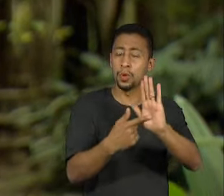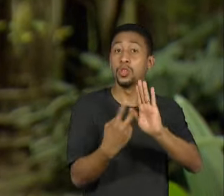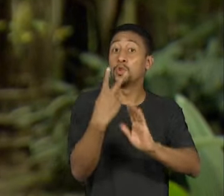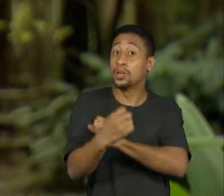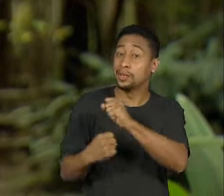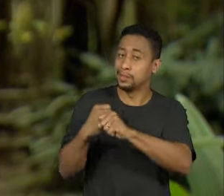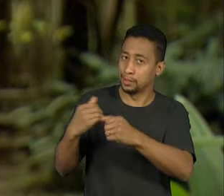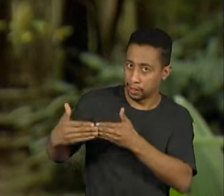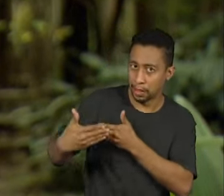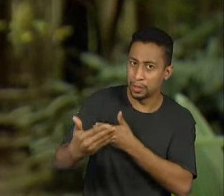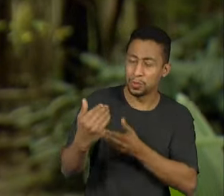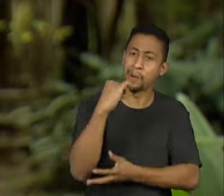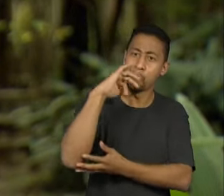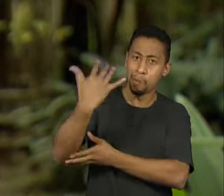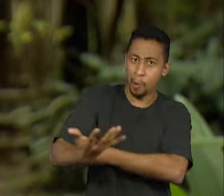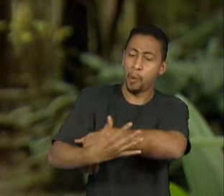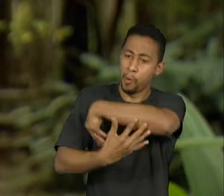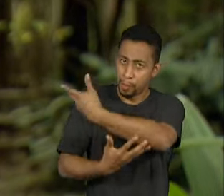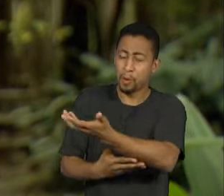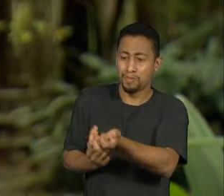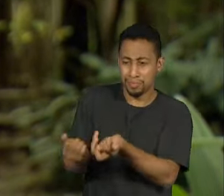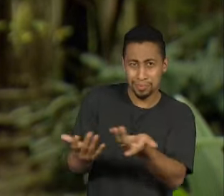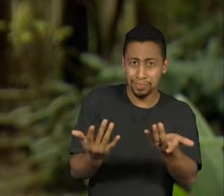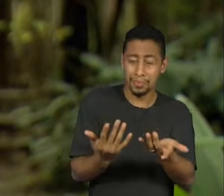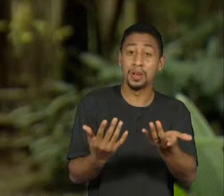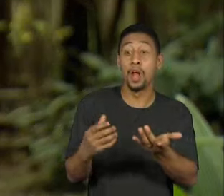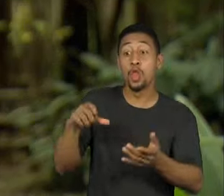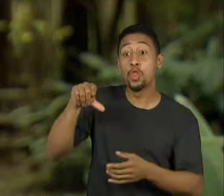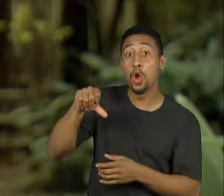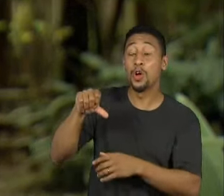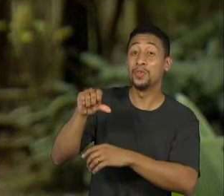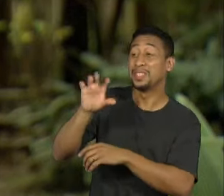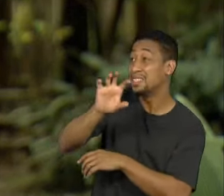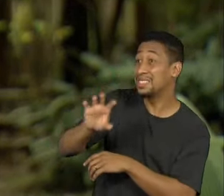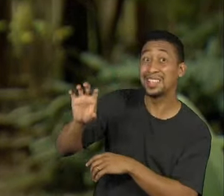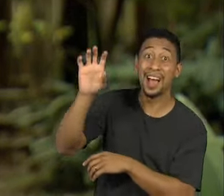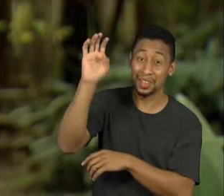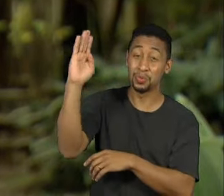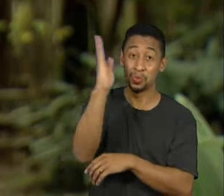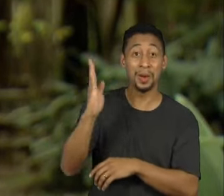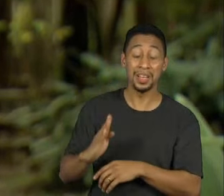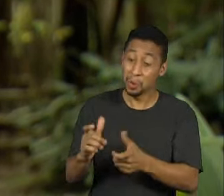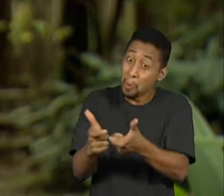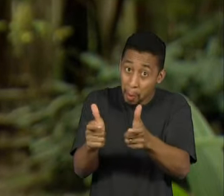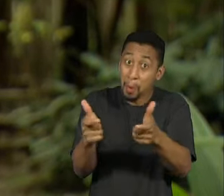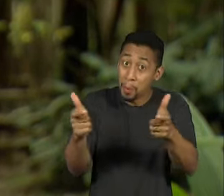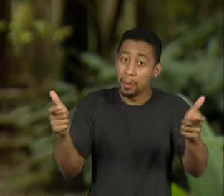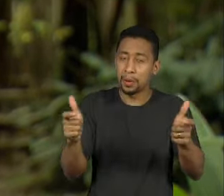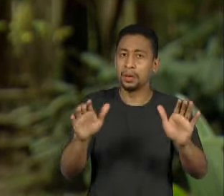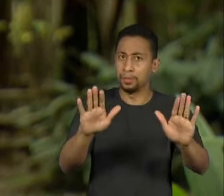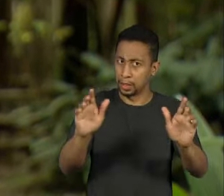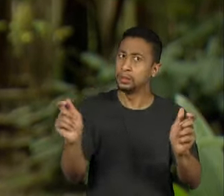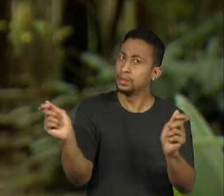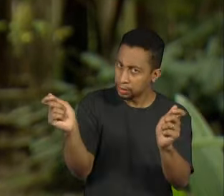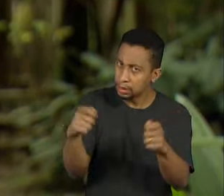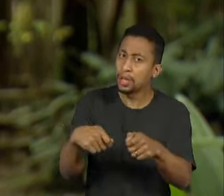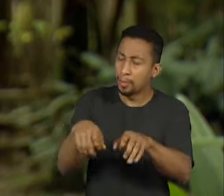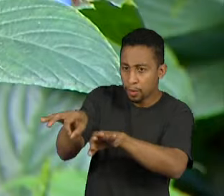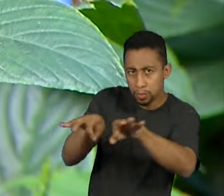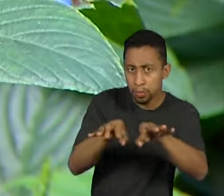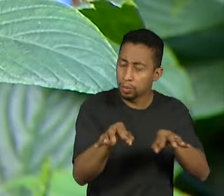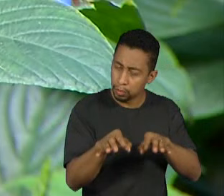desmatamento cresceu em 9 dos 17 estados em que está presente. Mas ainda é possível recuperar o